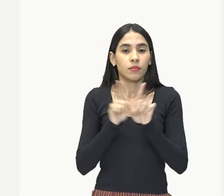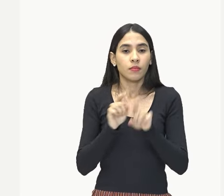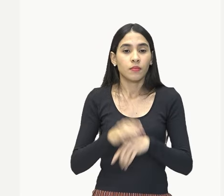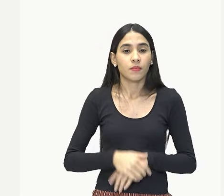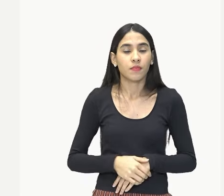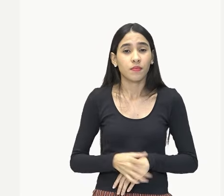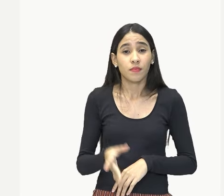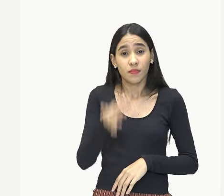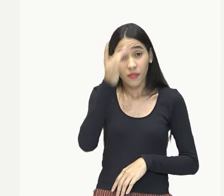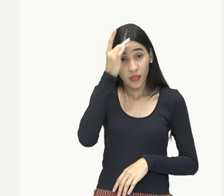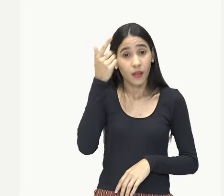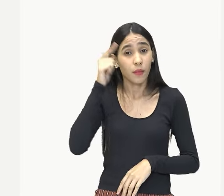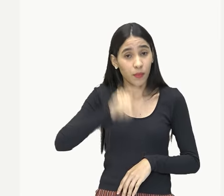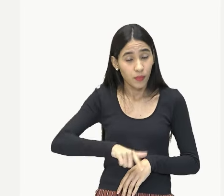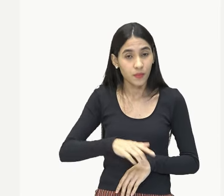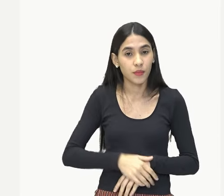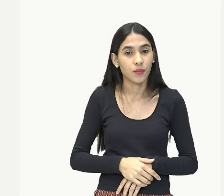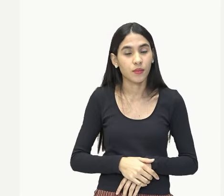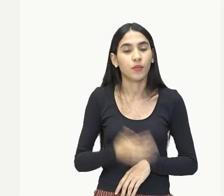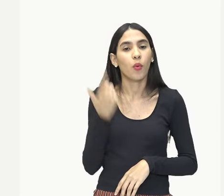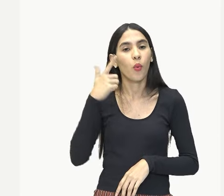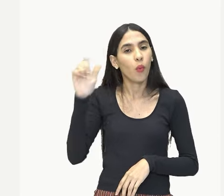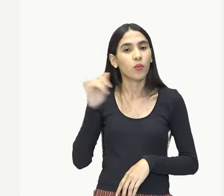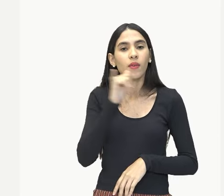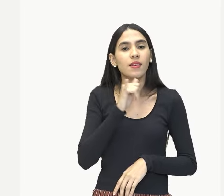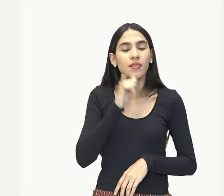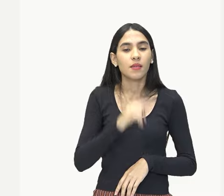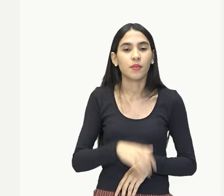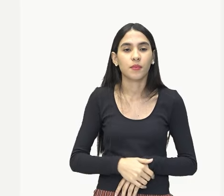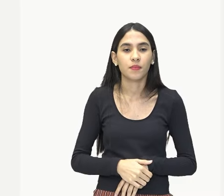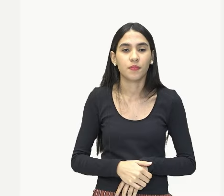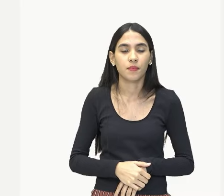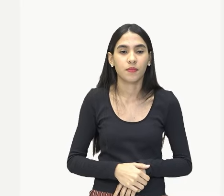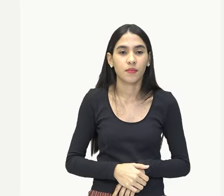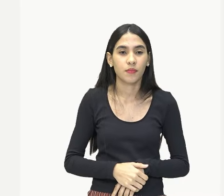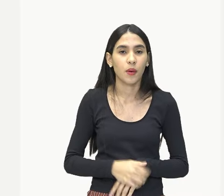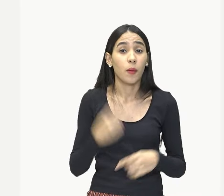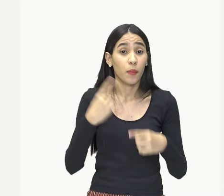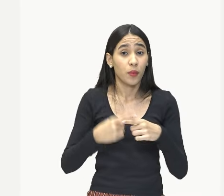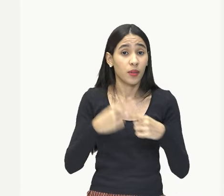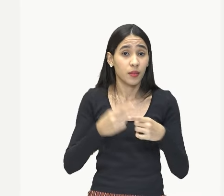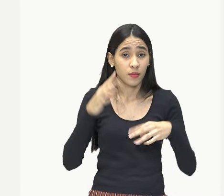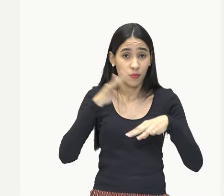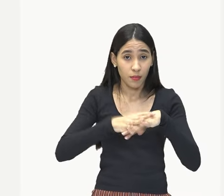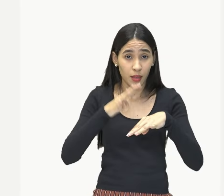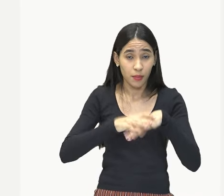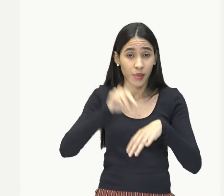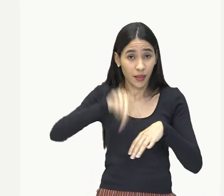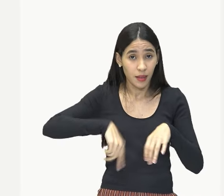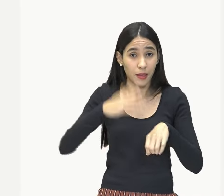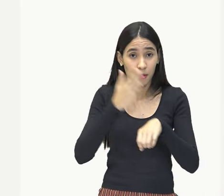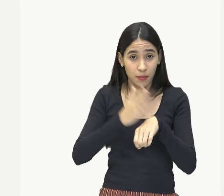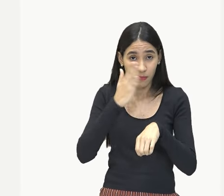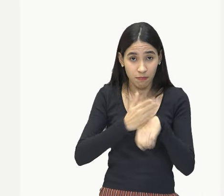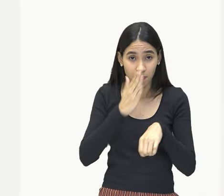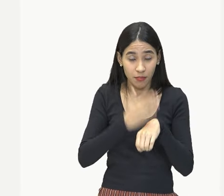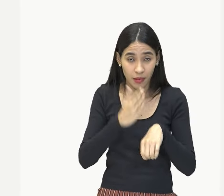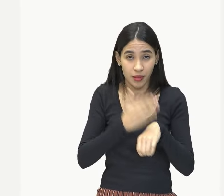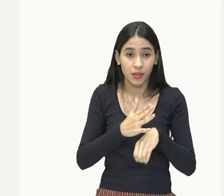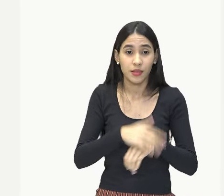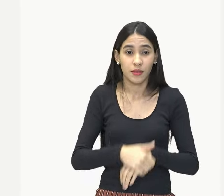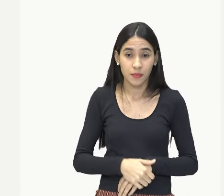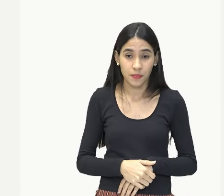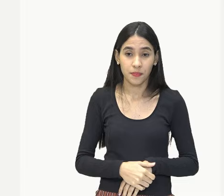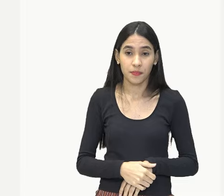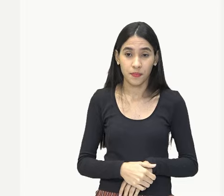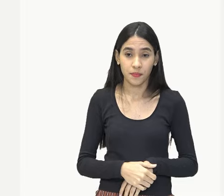Para fixar melhor aí, vamos a mais um exemplo, porque matemática é prática, é exercitar.